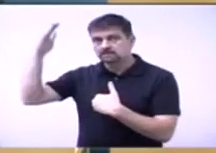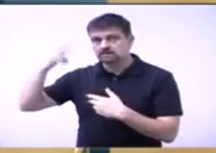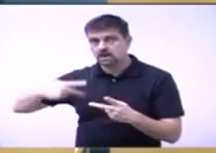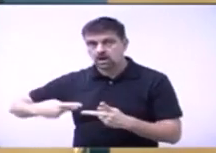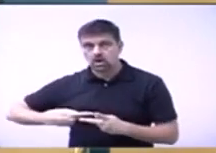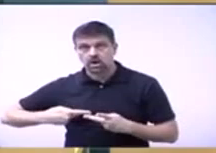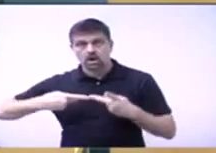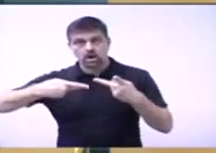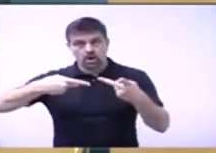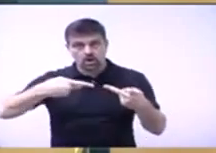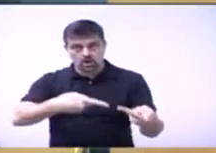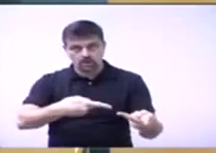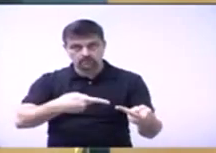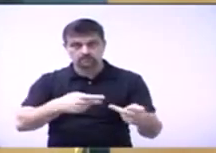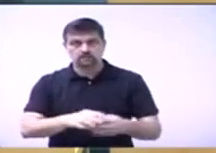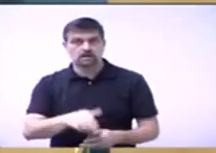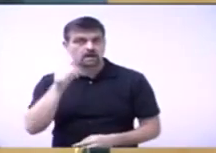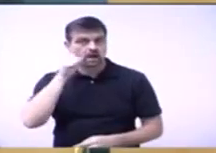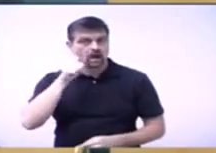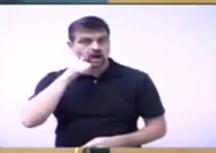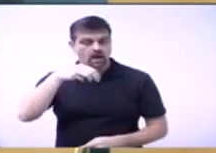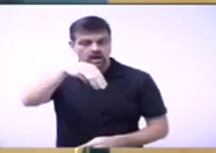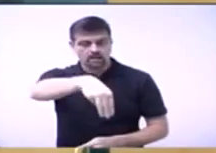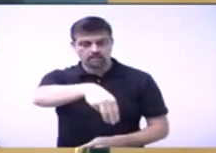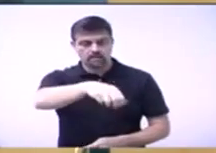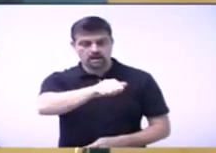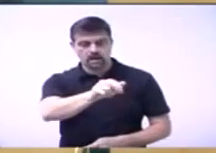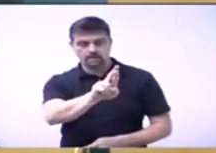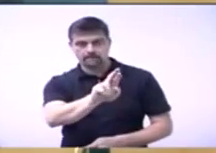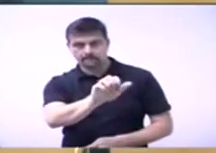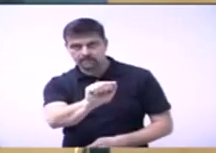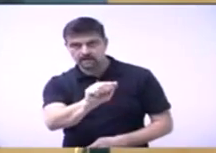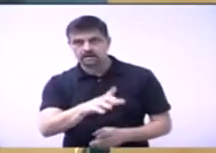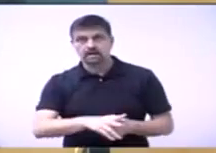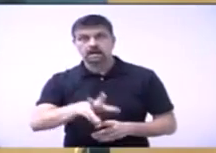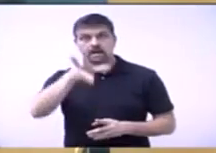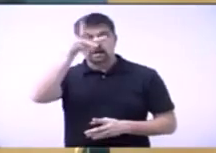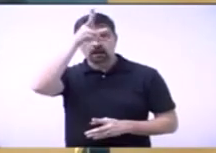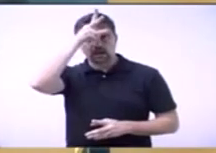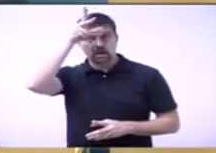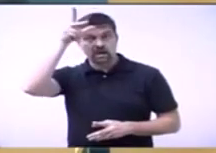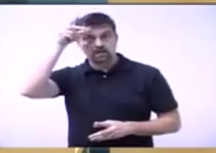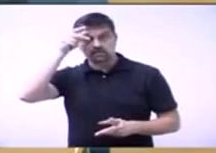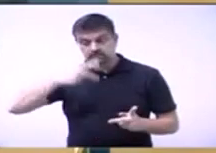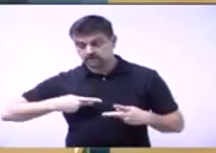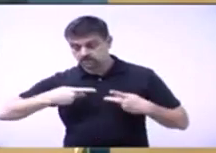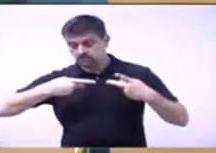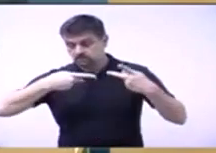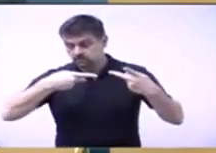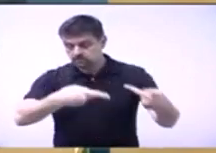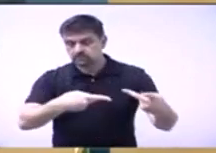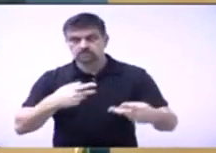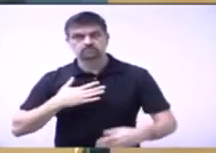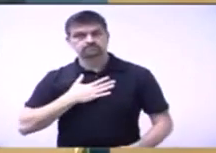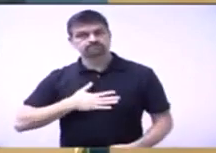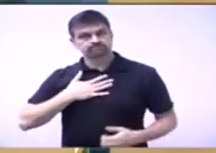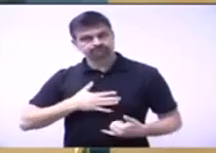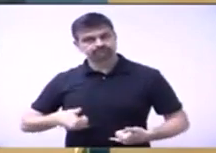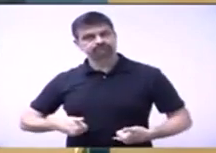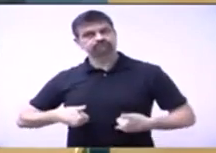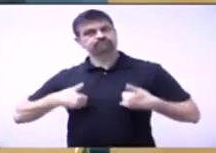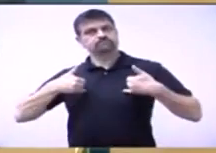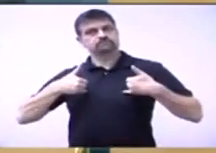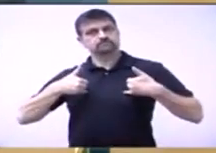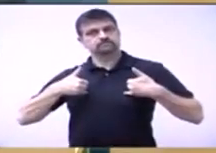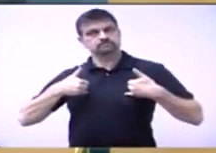convite da Mara Ferrari, do prefeito Pavan, me sinto muito orgulhoso e